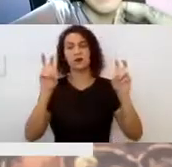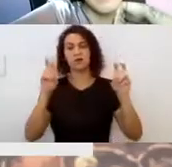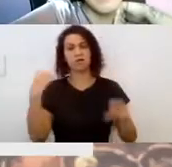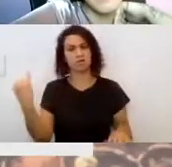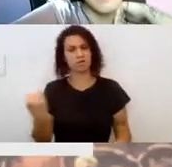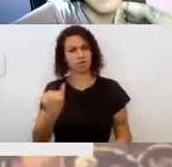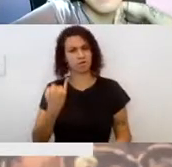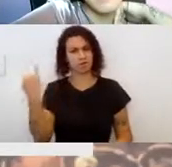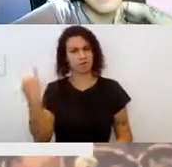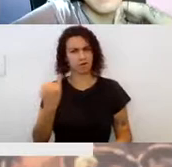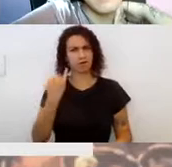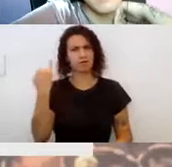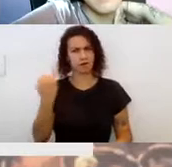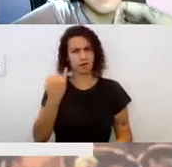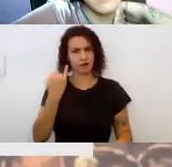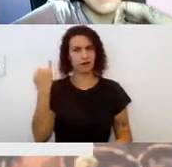de